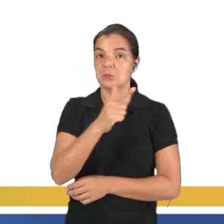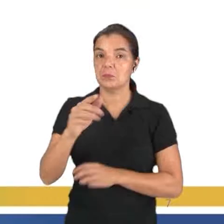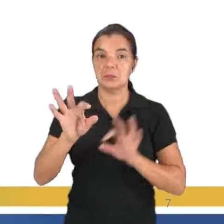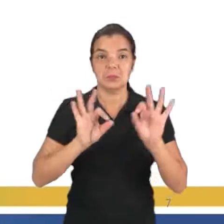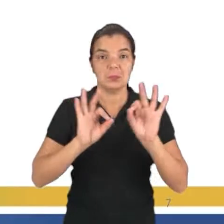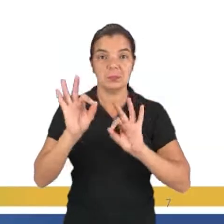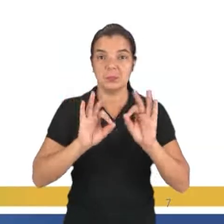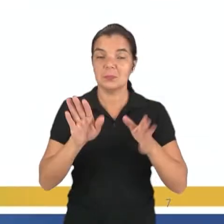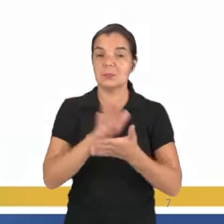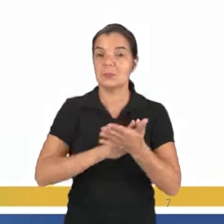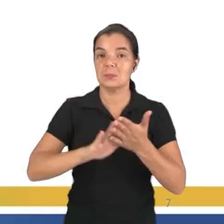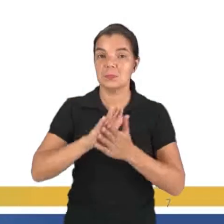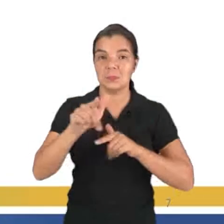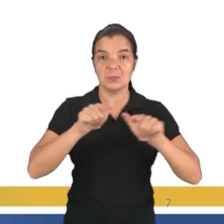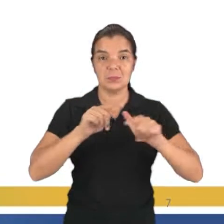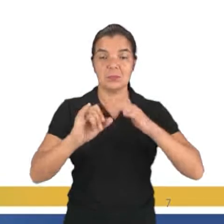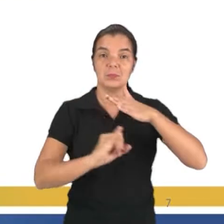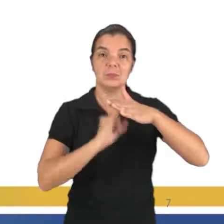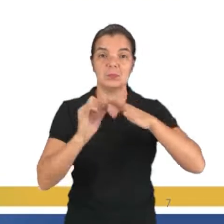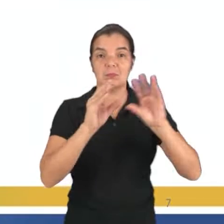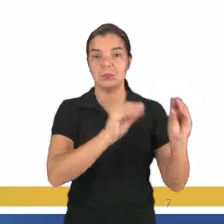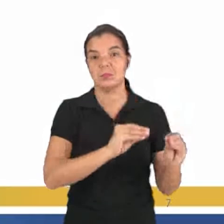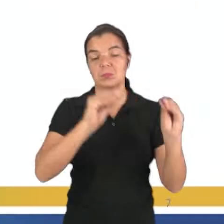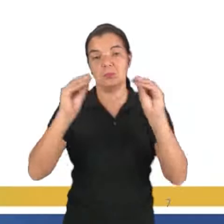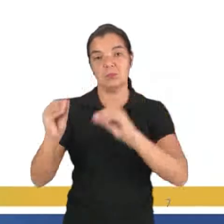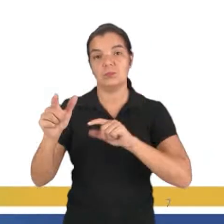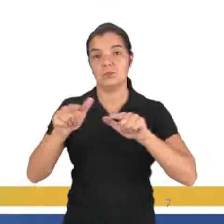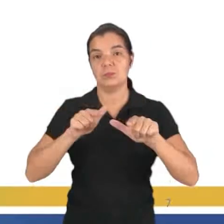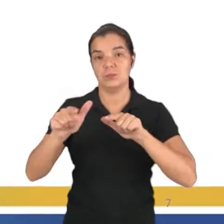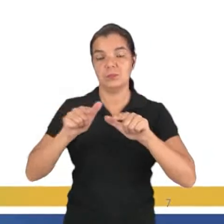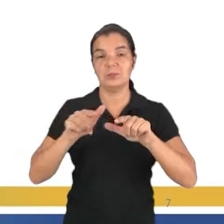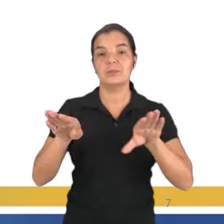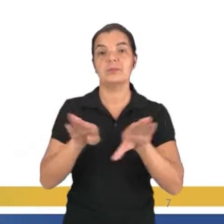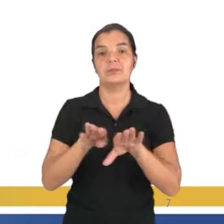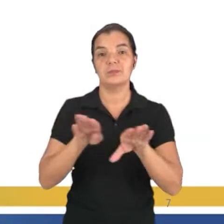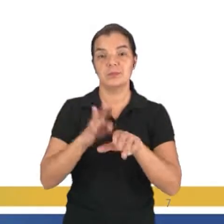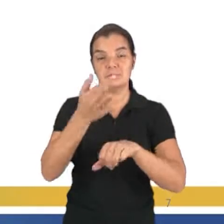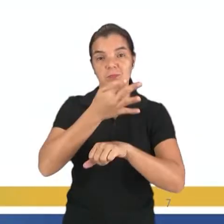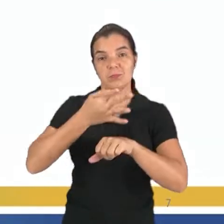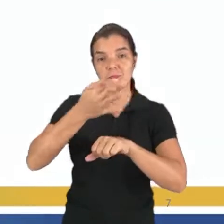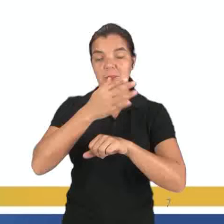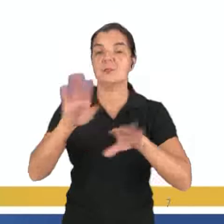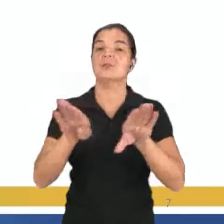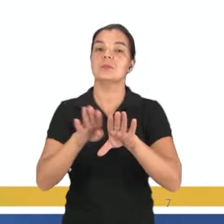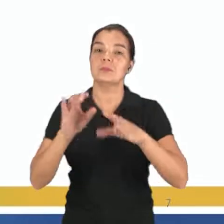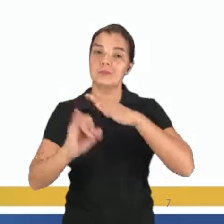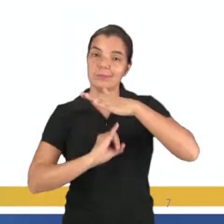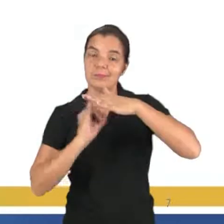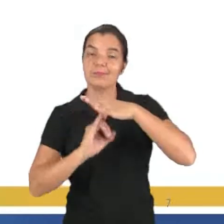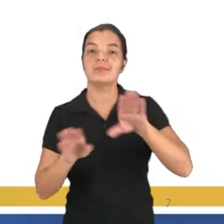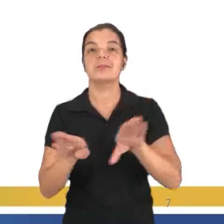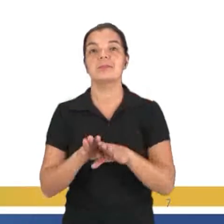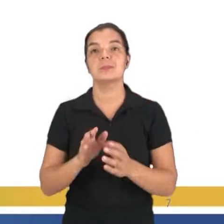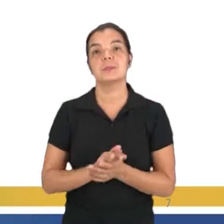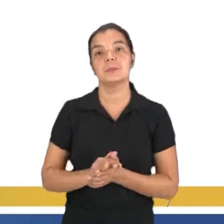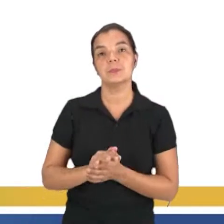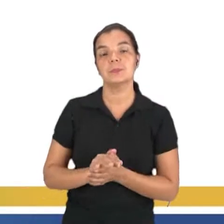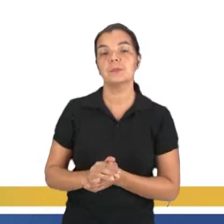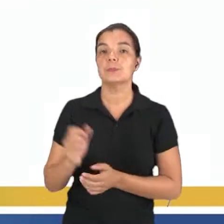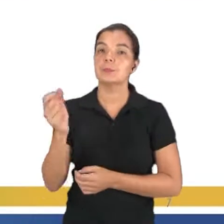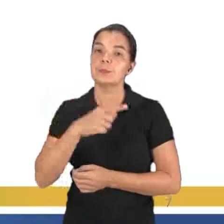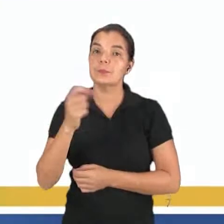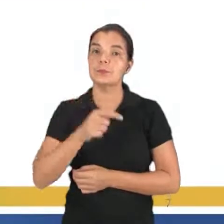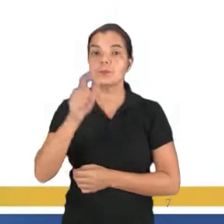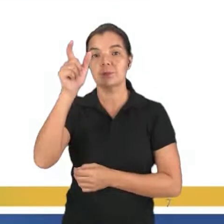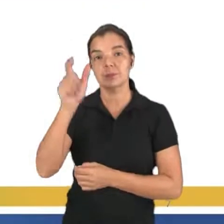emprego formais, acabam migrando para trabalhar nessas atividades ditas informais. Aí ao lado, nessa faixa azul,